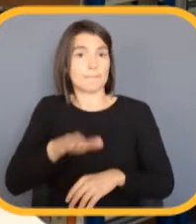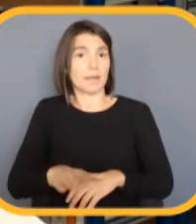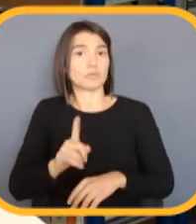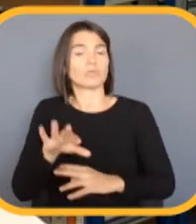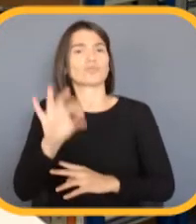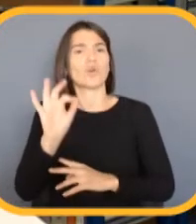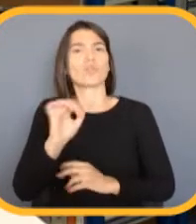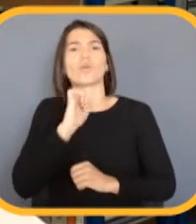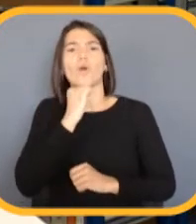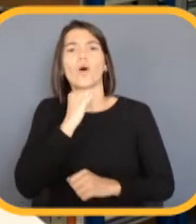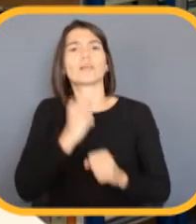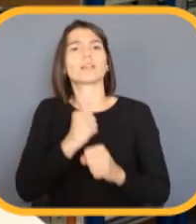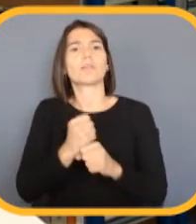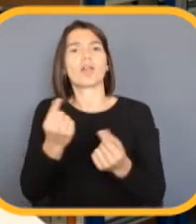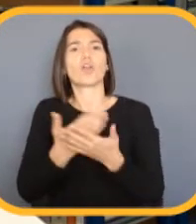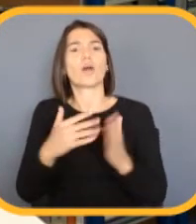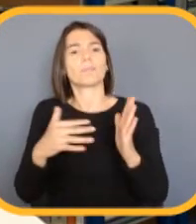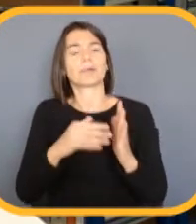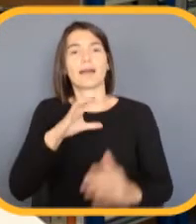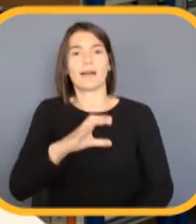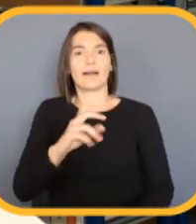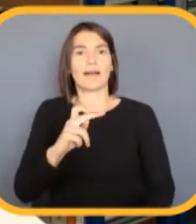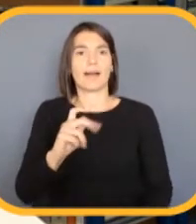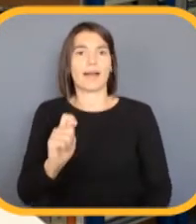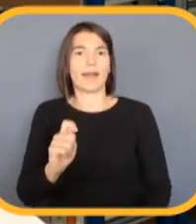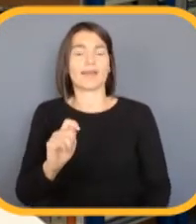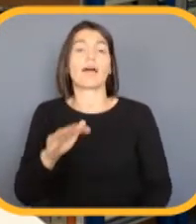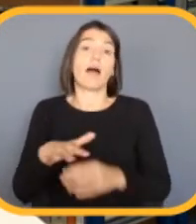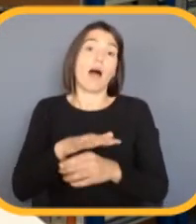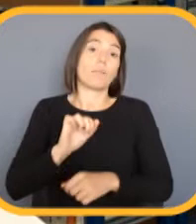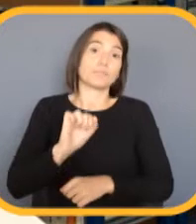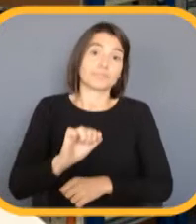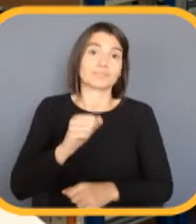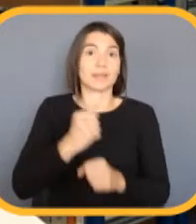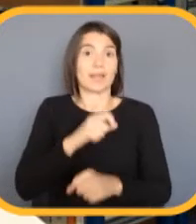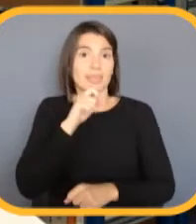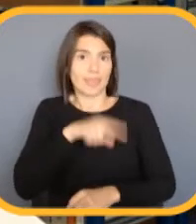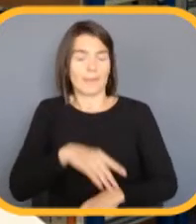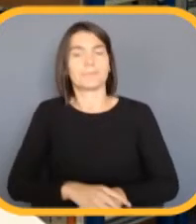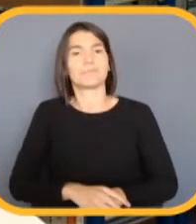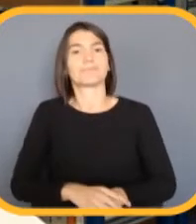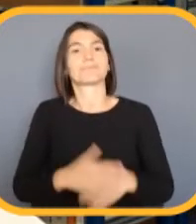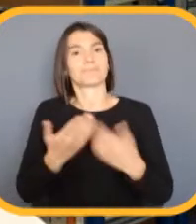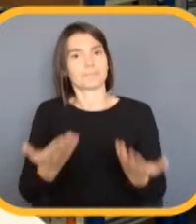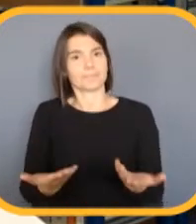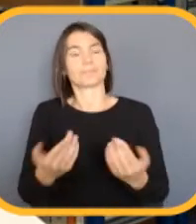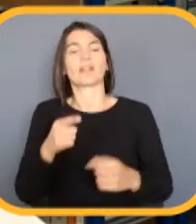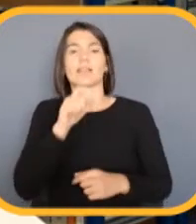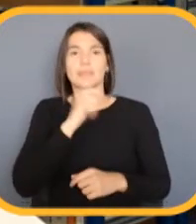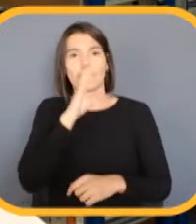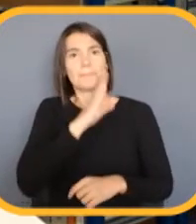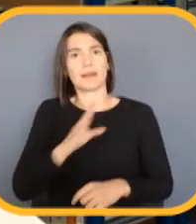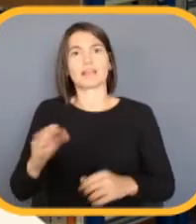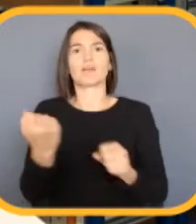passo é escolher o seu Código de Atividades Económicas, CAE, que classifica a área em que podem trabalhar. Assim, passam a